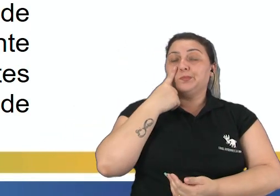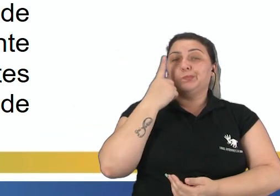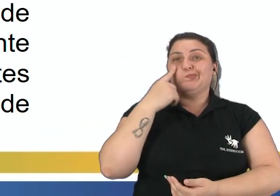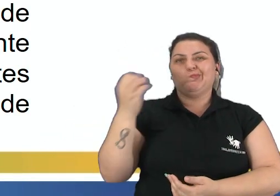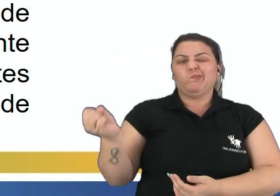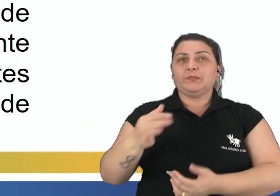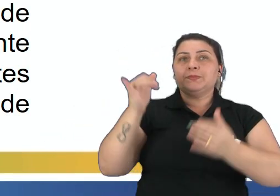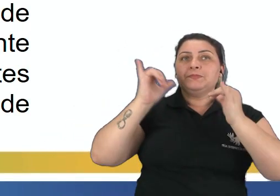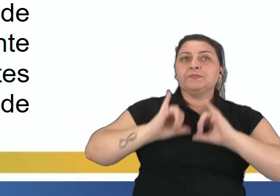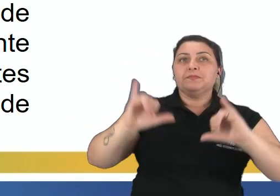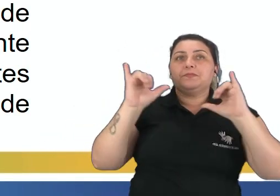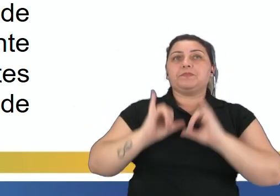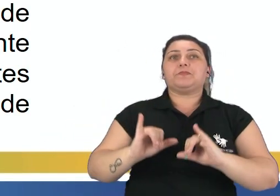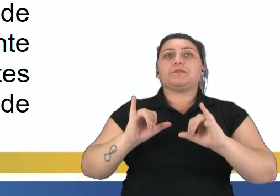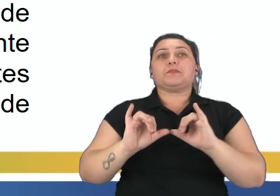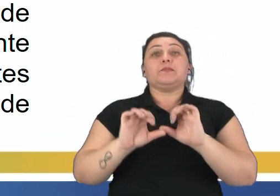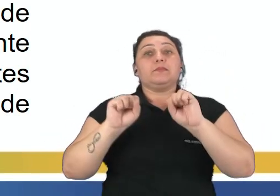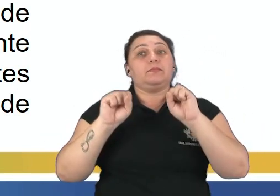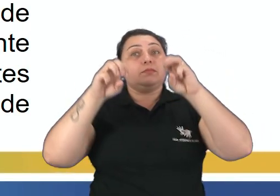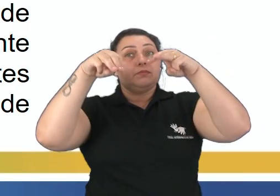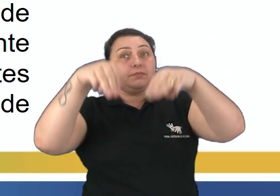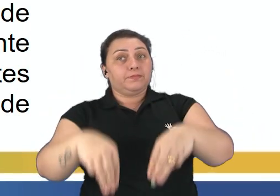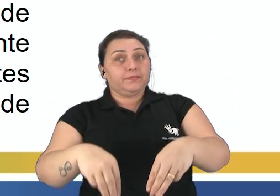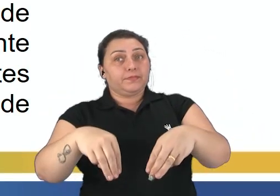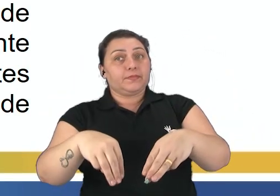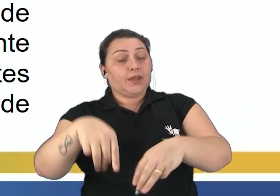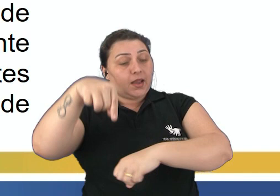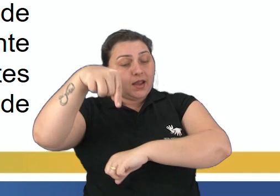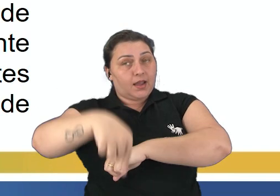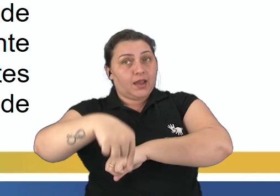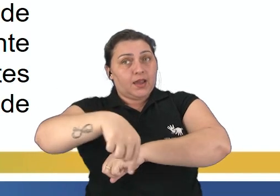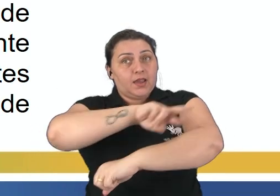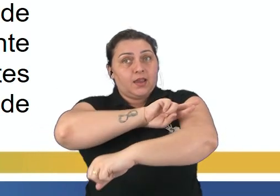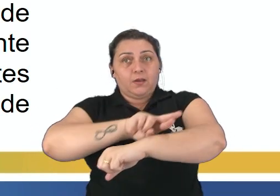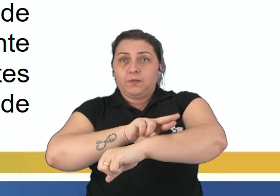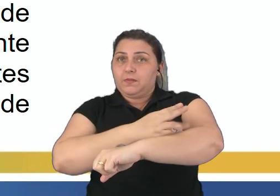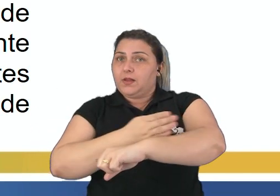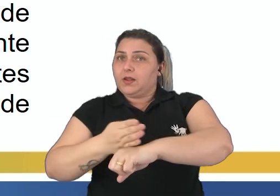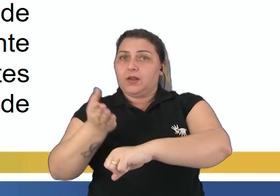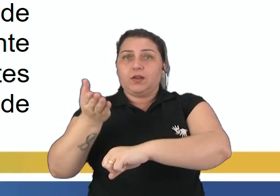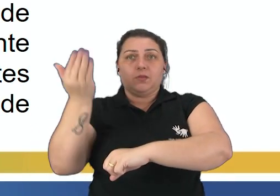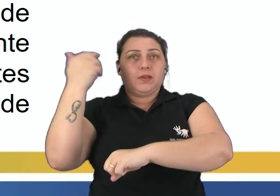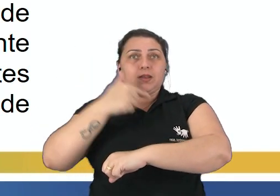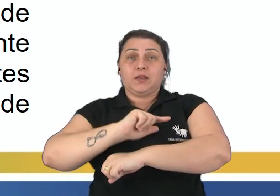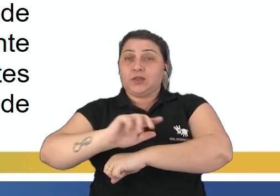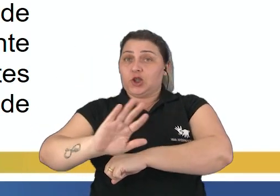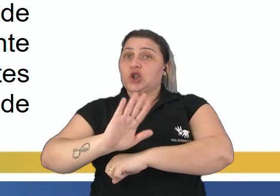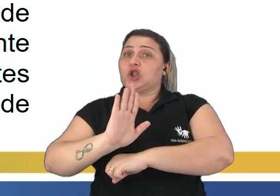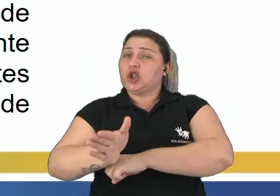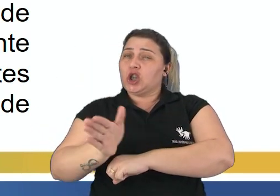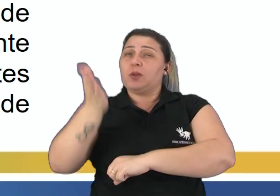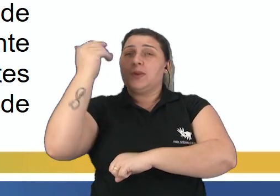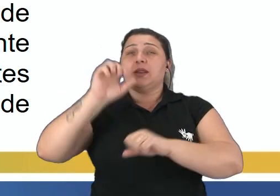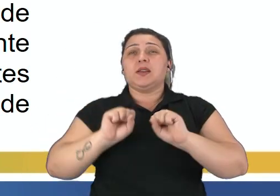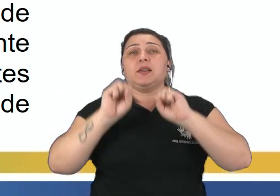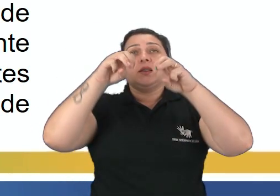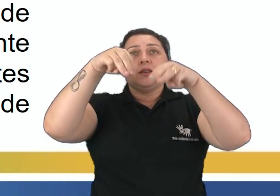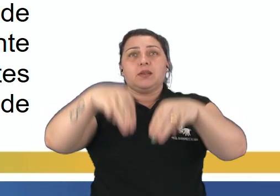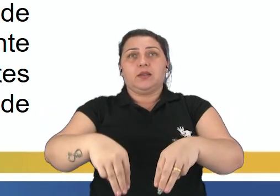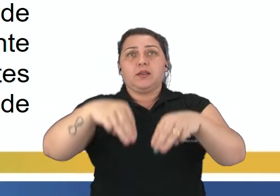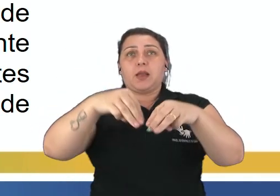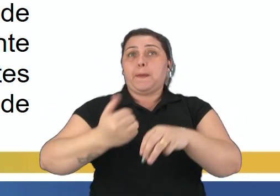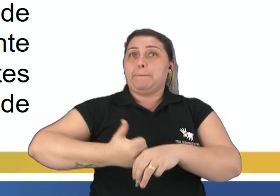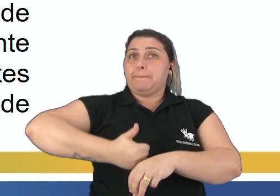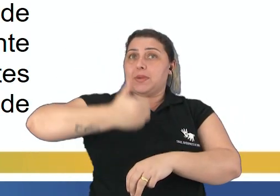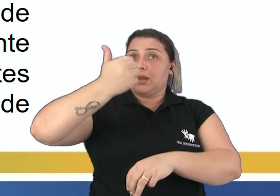nova informação. A capital do Acre nem sempre foi Rio Branco, né? Já foi Sena Madureira. Sena Madureira